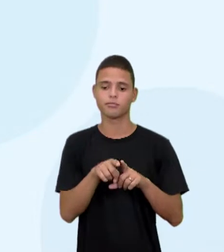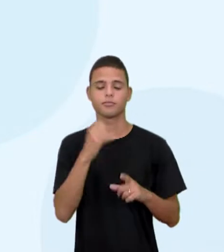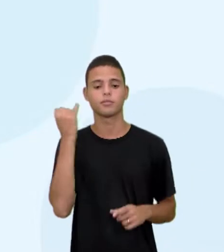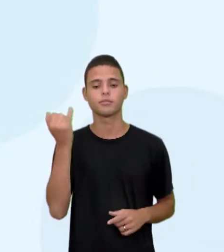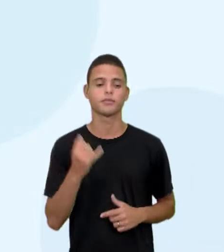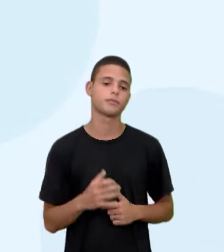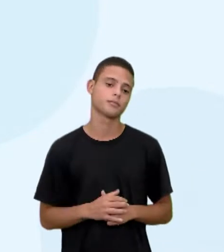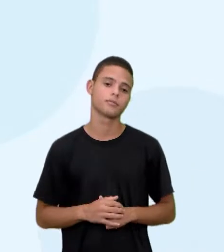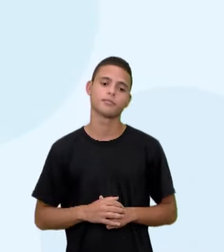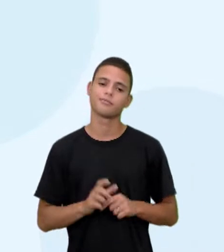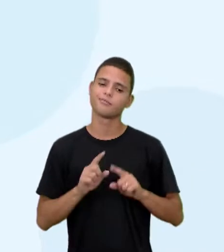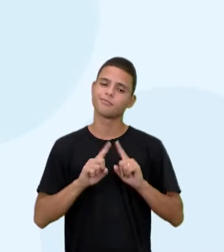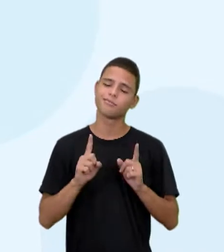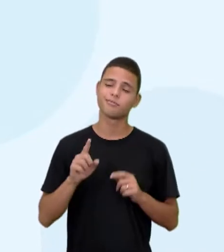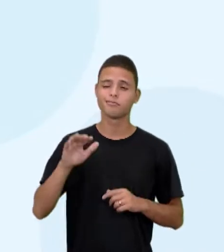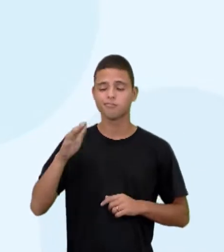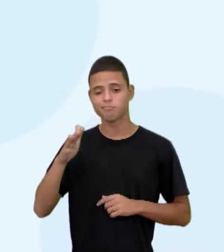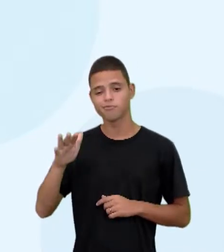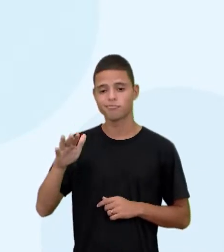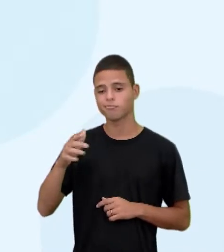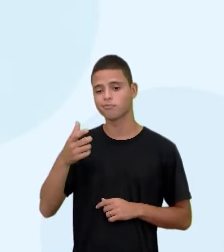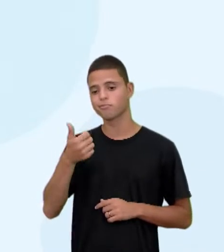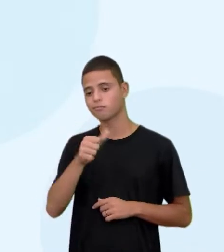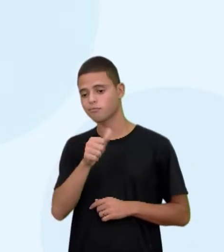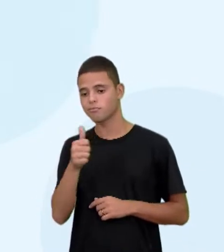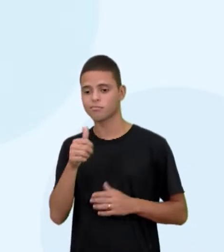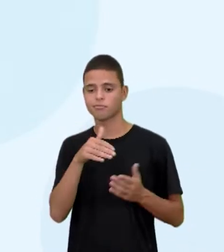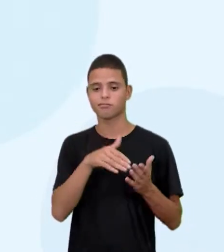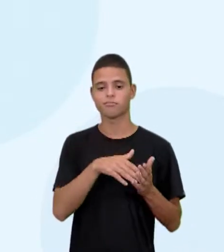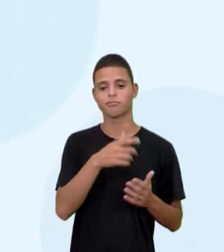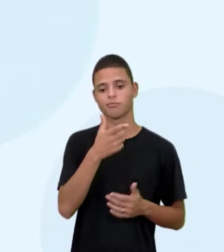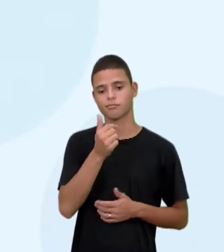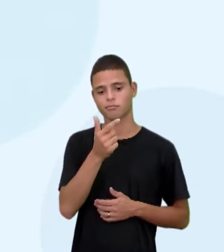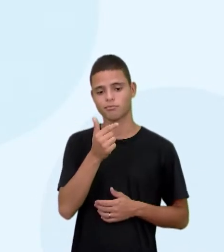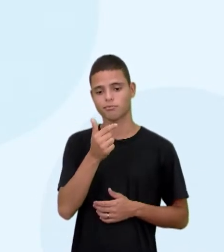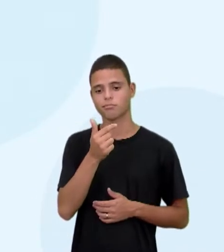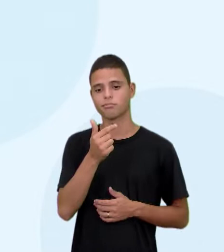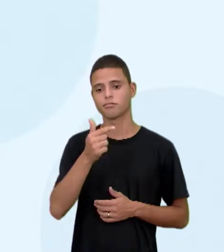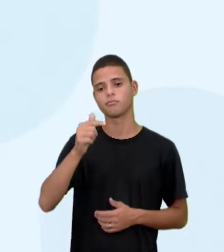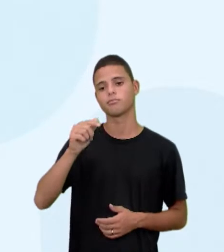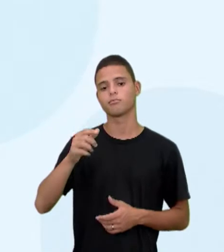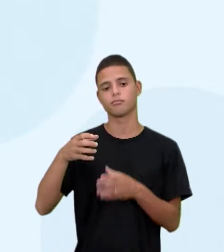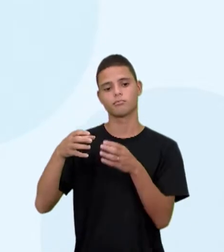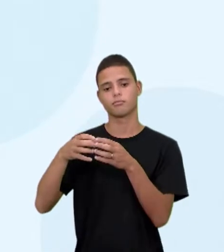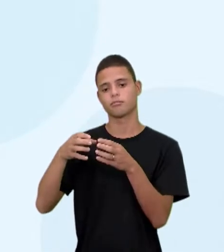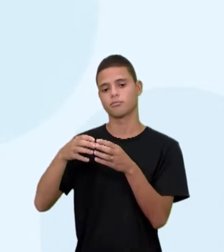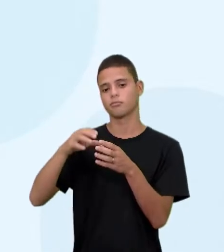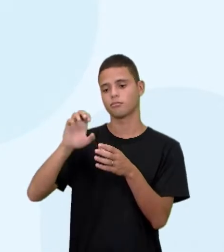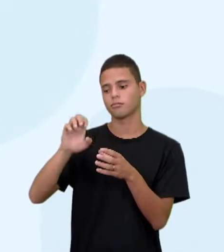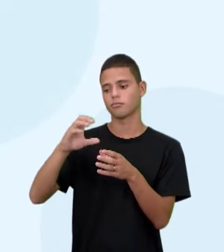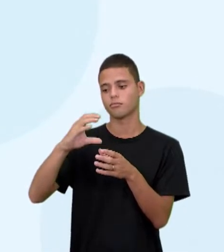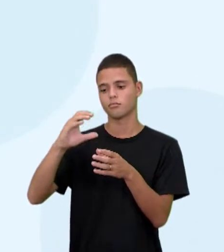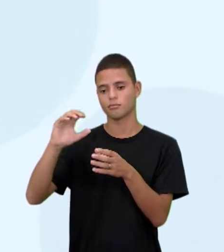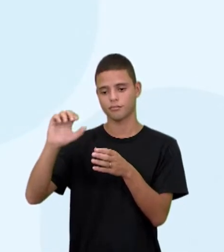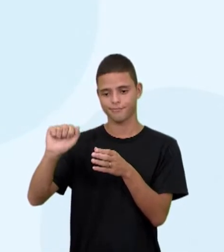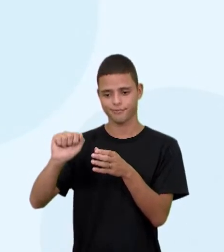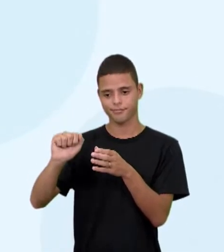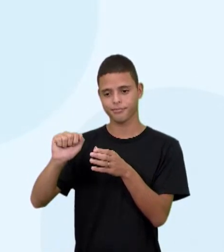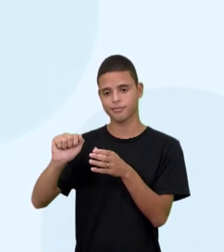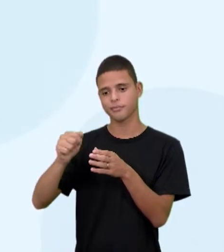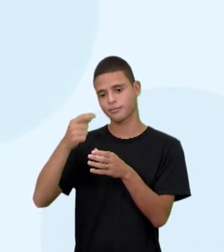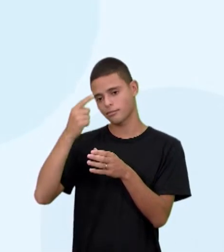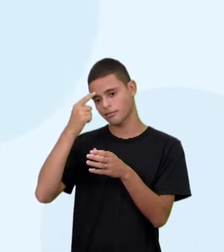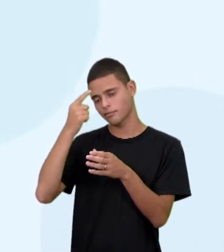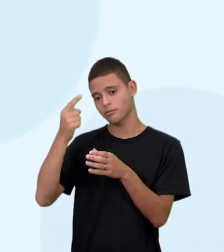importante, mas mais ou menos dos 11 ali até os 12. O ECA, que é o Estatuto da Criança e do Adolescente, considera até os